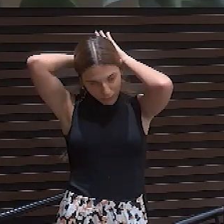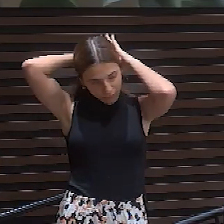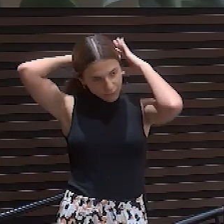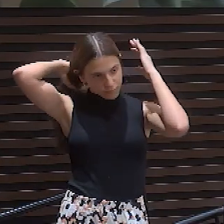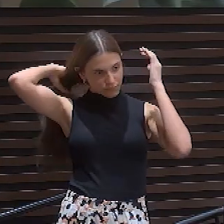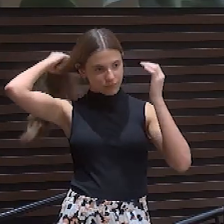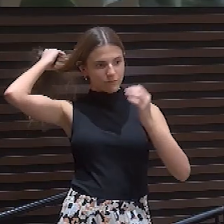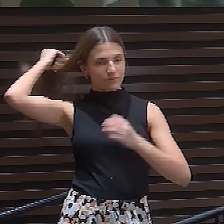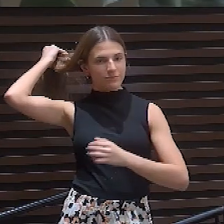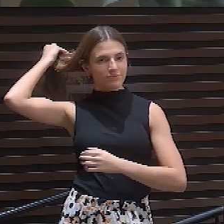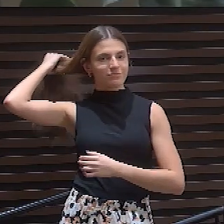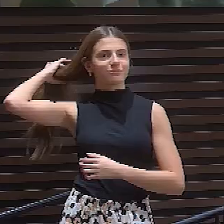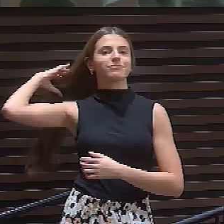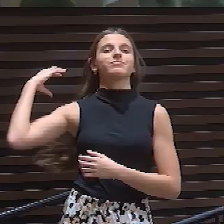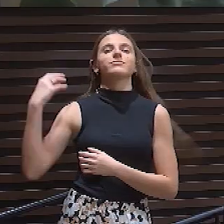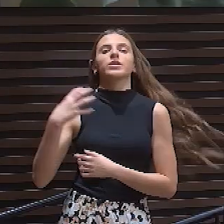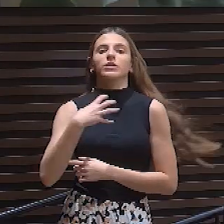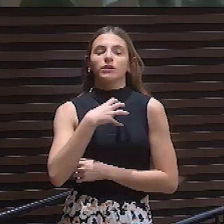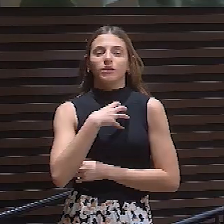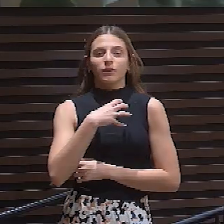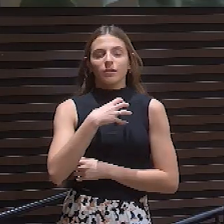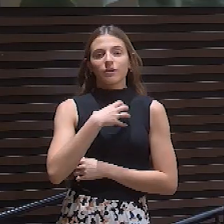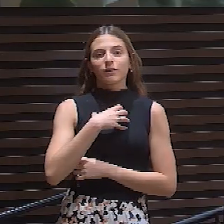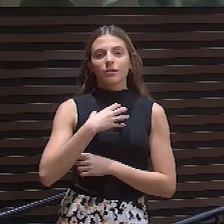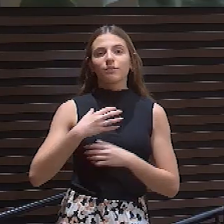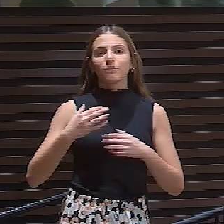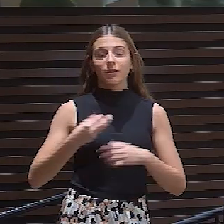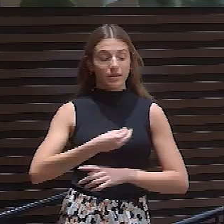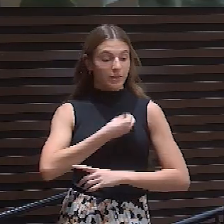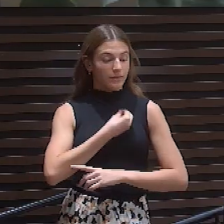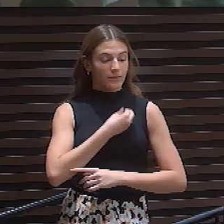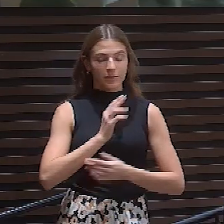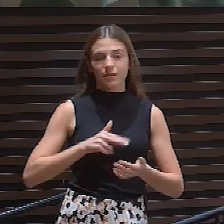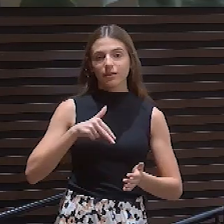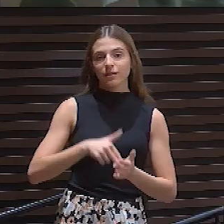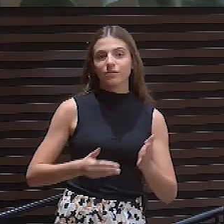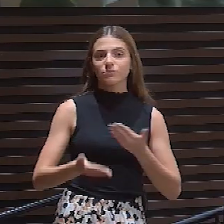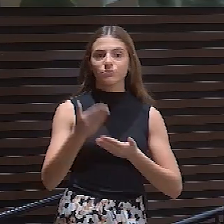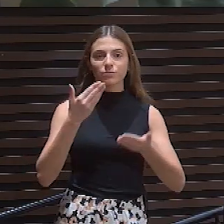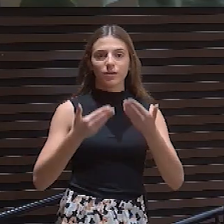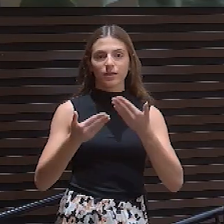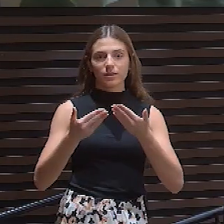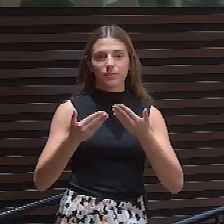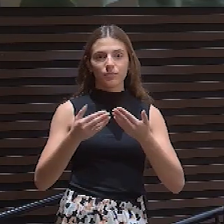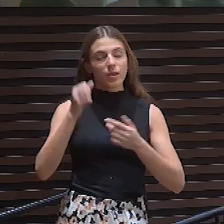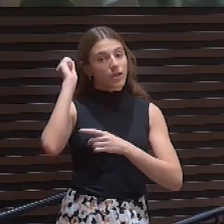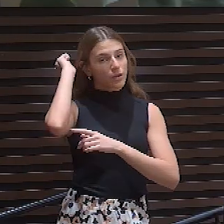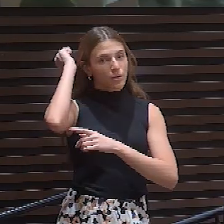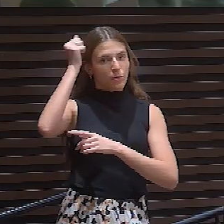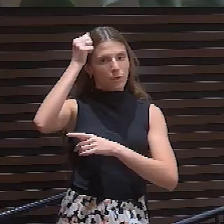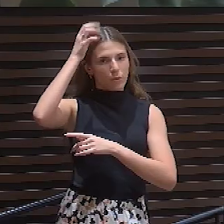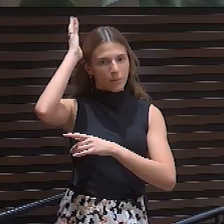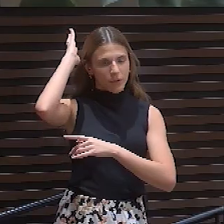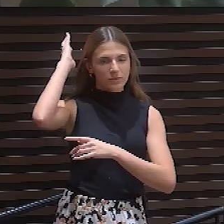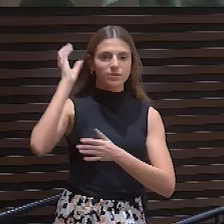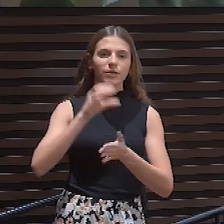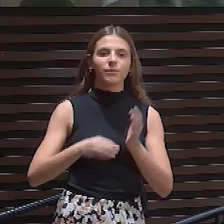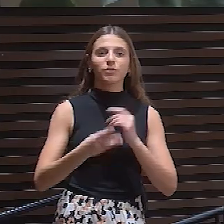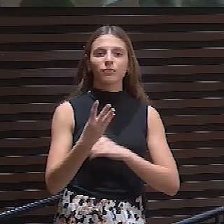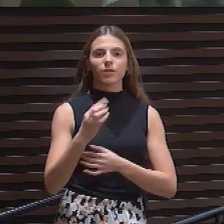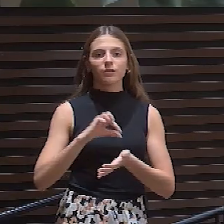Um tipo da vida ressurreta, como nos diz Romanos capítulo 4, verso 6,